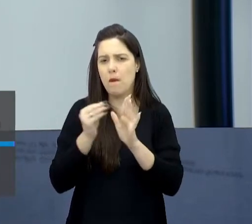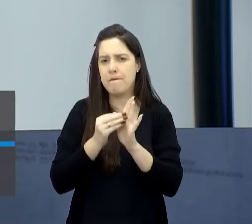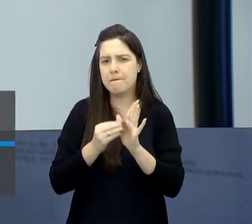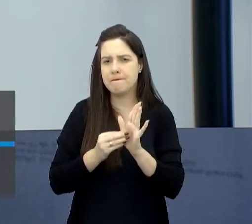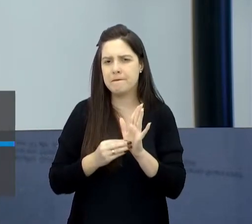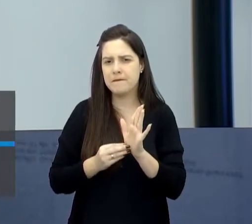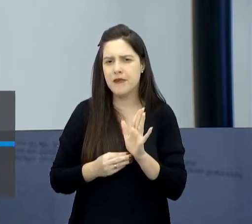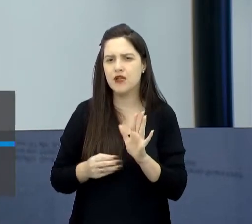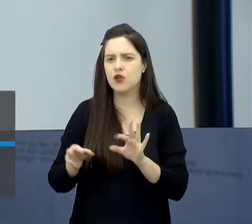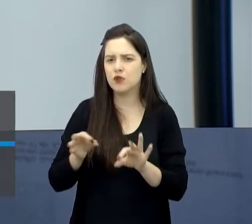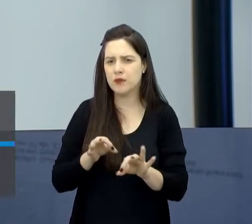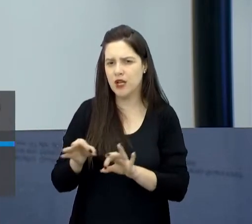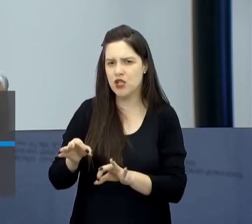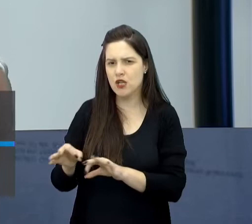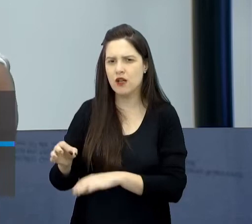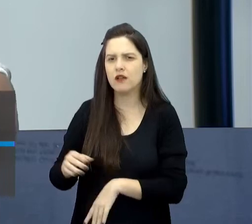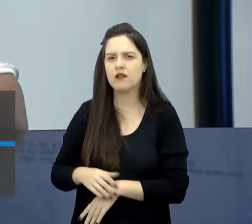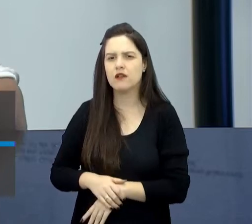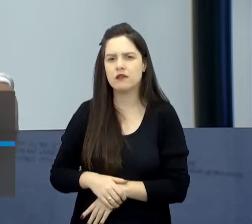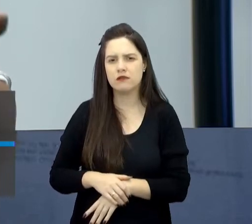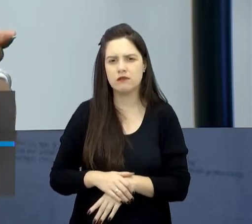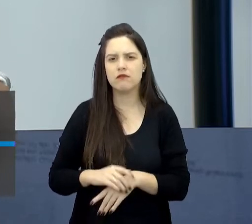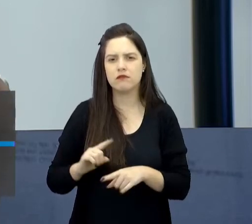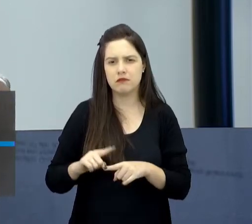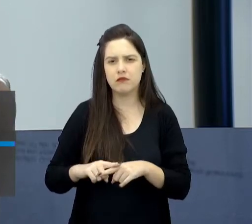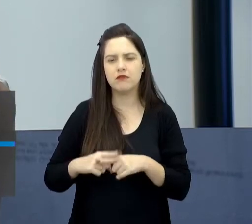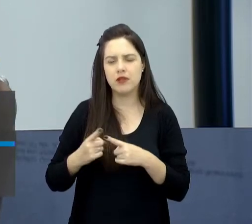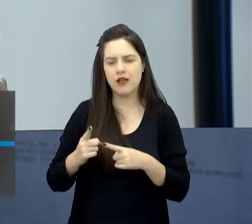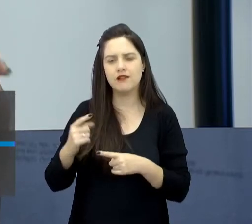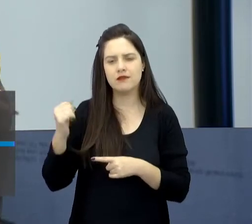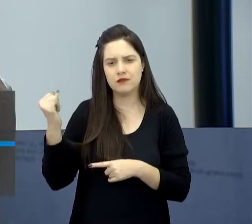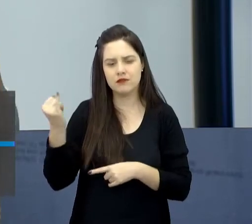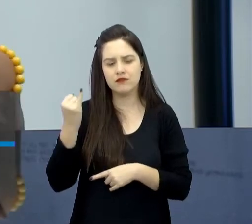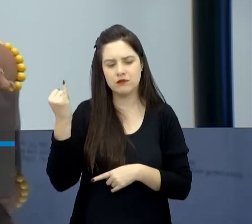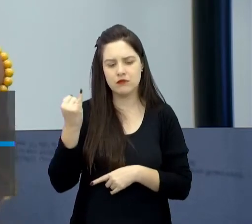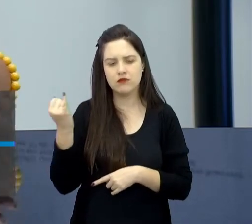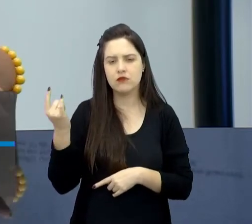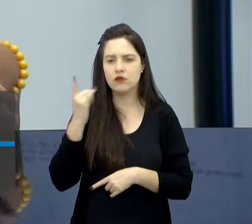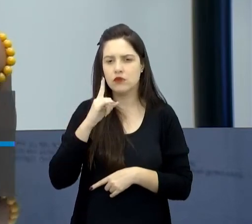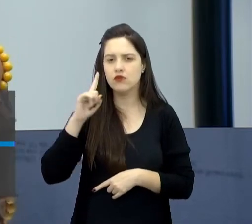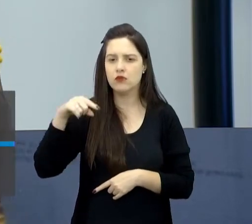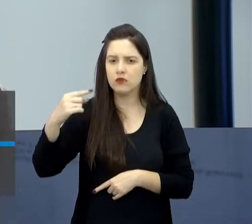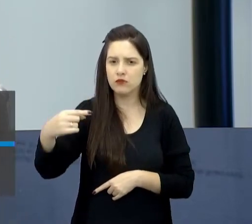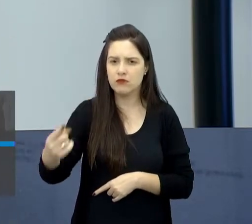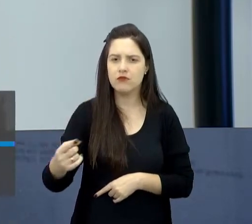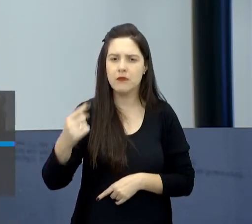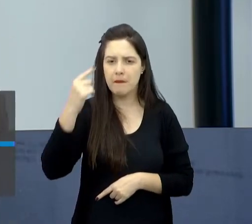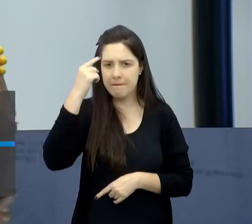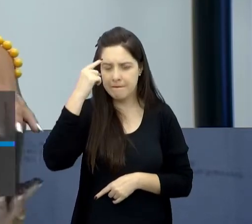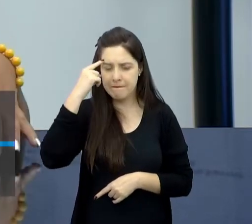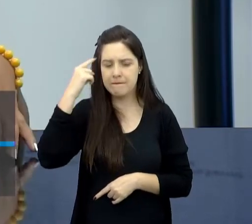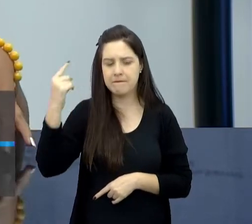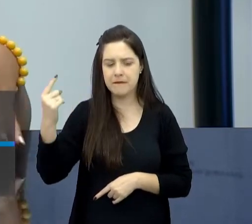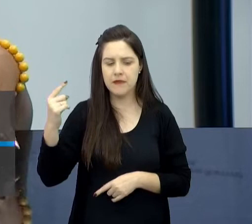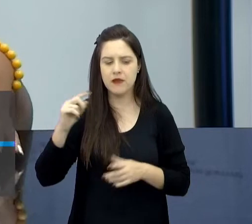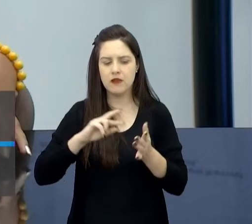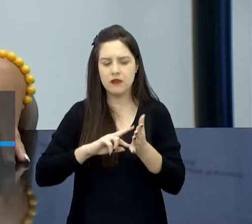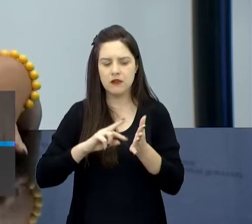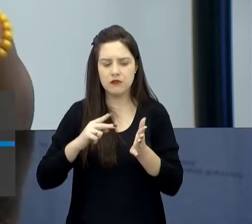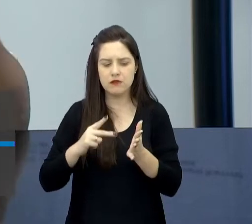rotina, o nosso planejamento. Mas o importante é que nós conseguimos depois parar, pensar e verificar